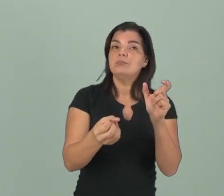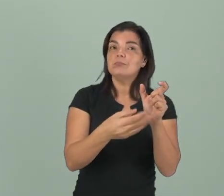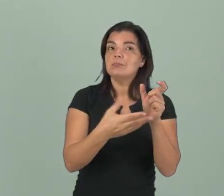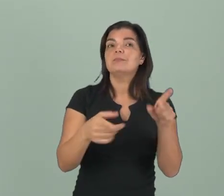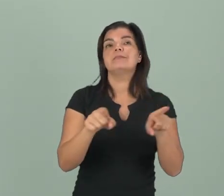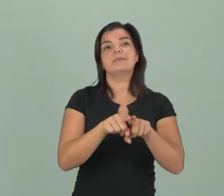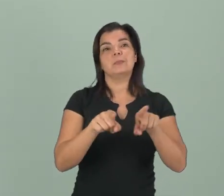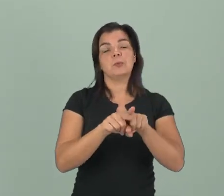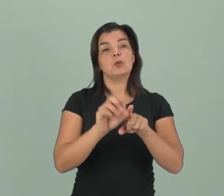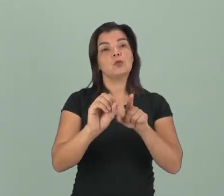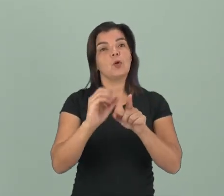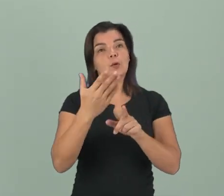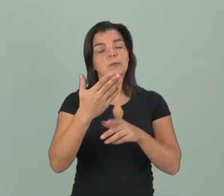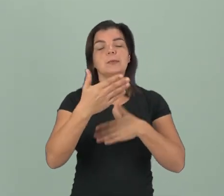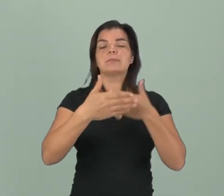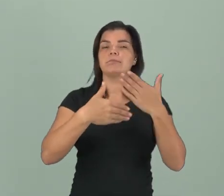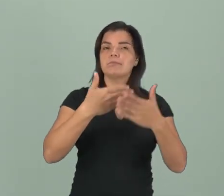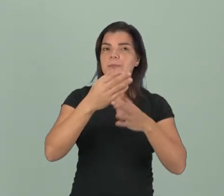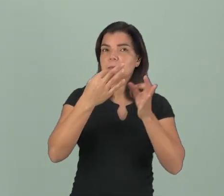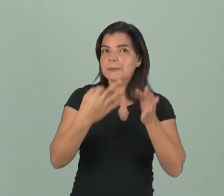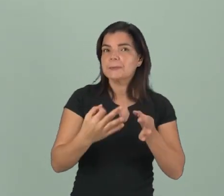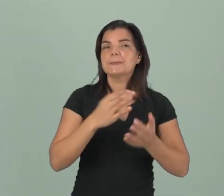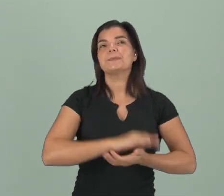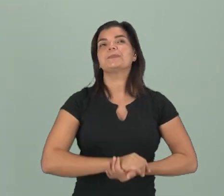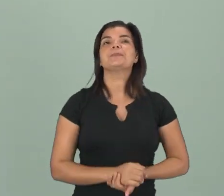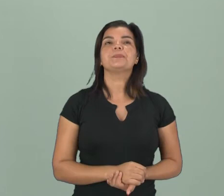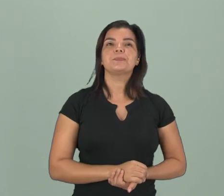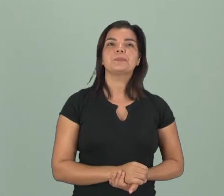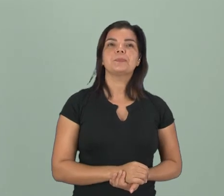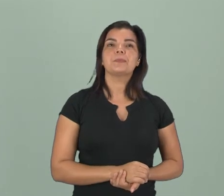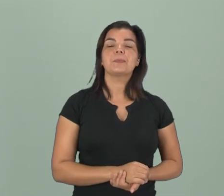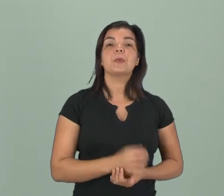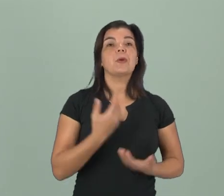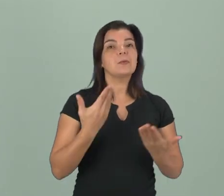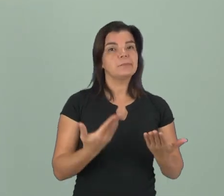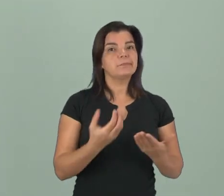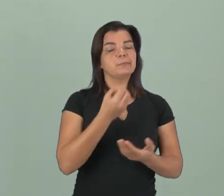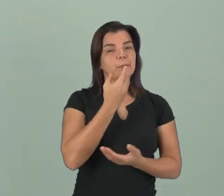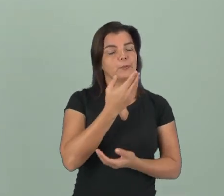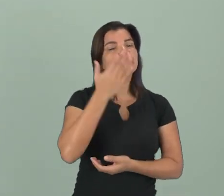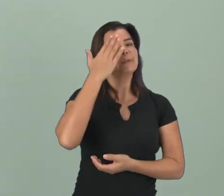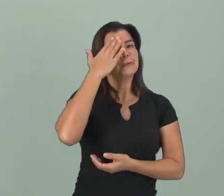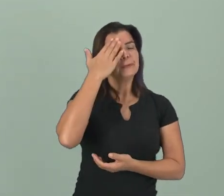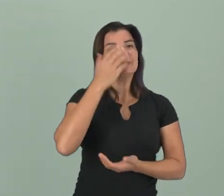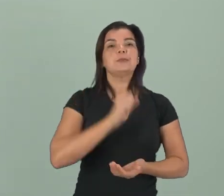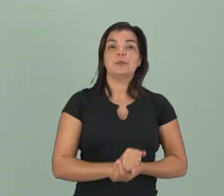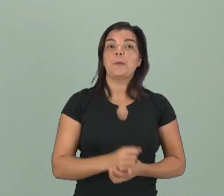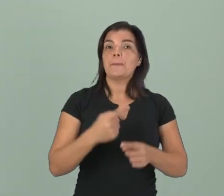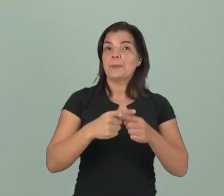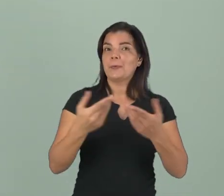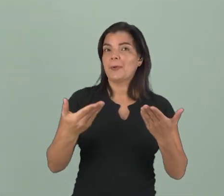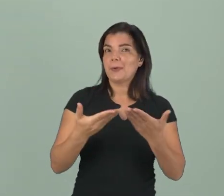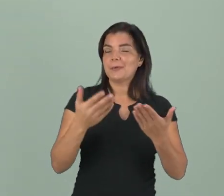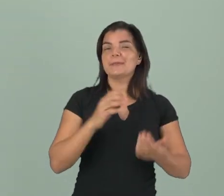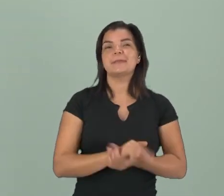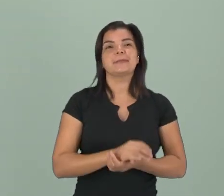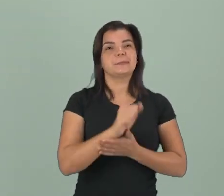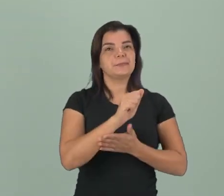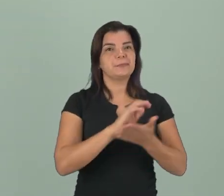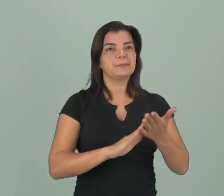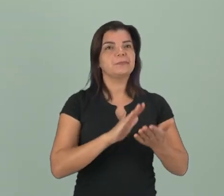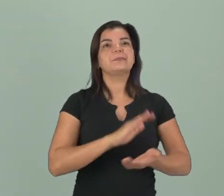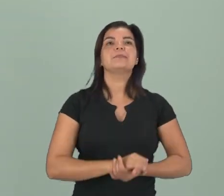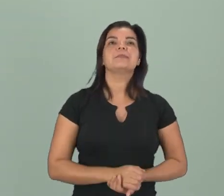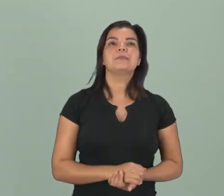palavras né Isso só acontece com o tempo certinho bom Espero que vocês tenham gostado bastante atenção porque agora a gente vai fazer uma